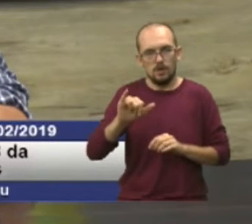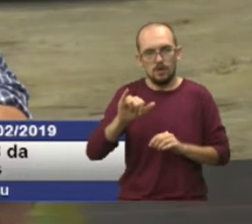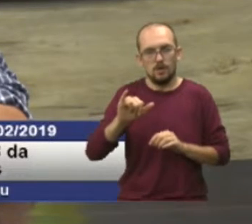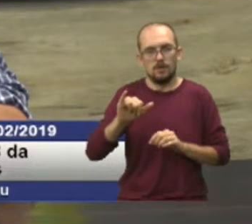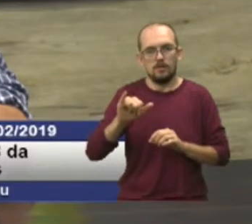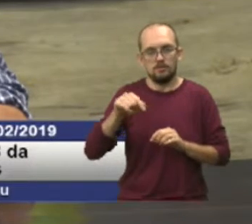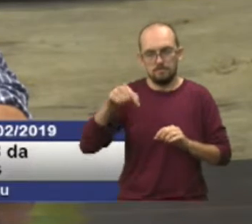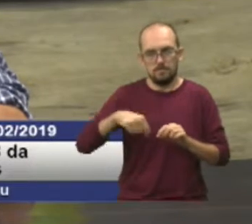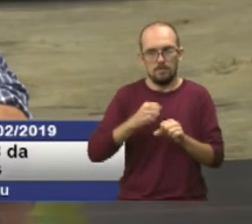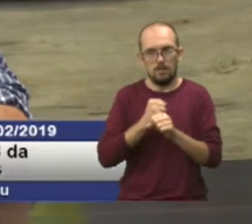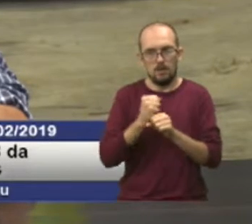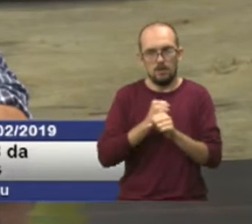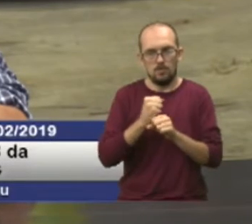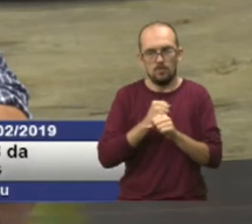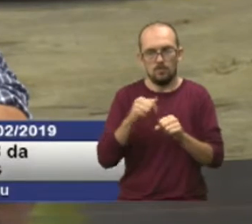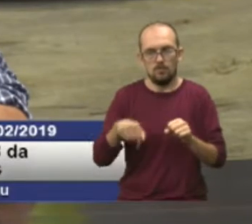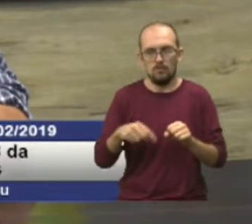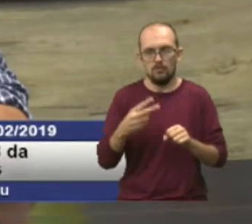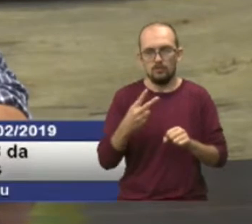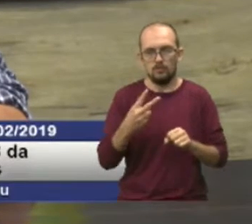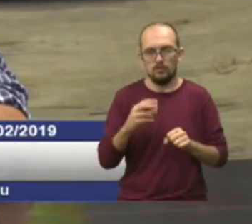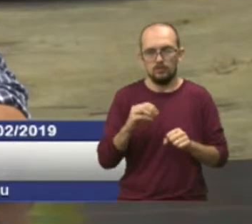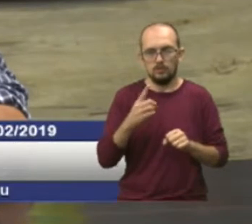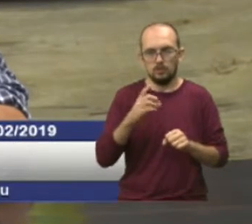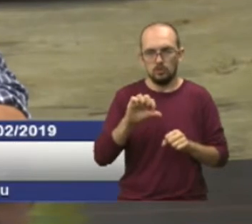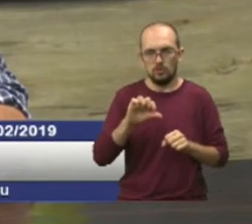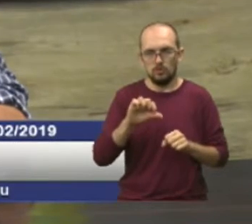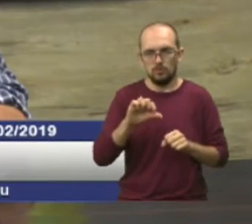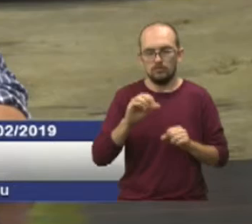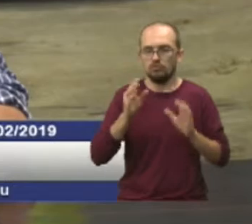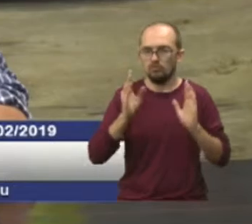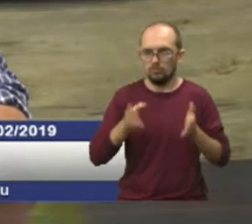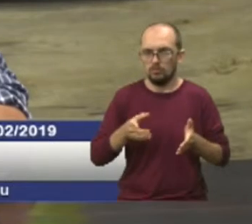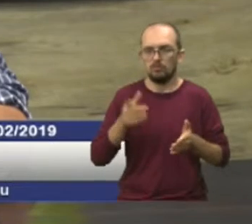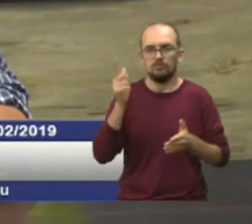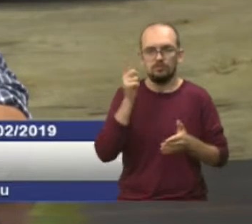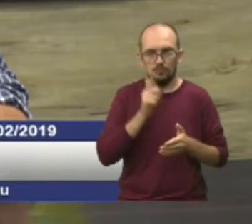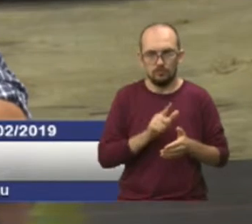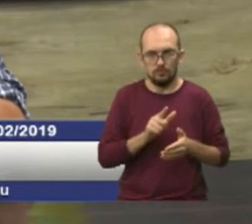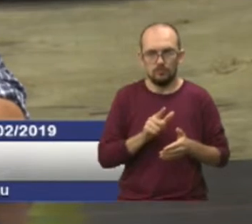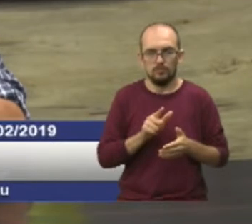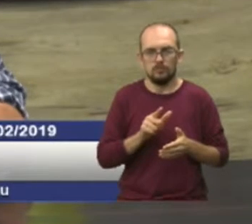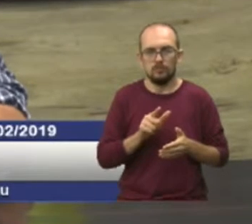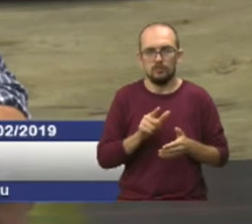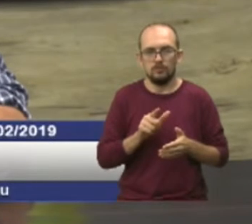Esse ano nós já estamos conseguindo, né,